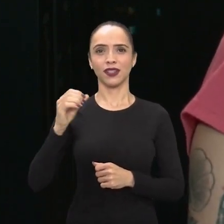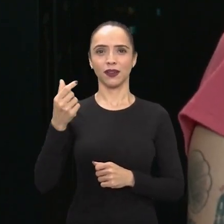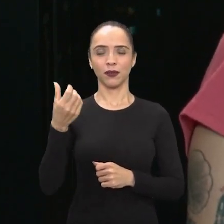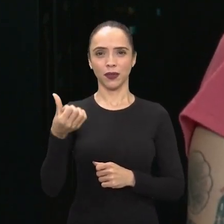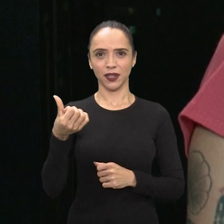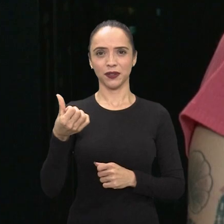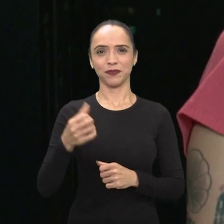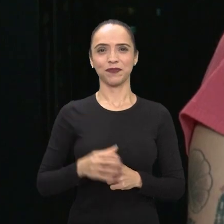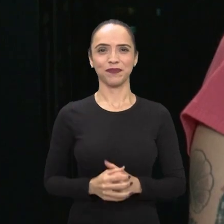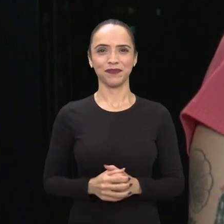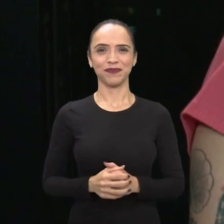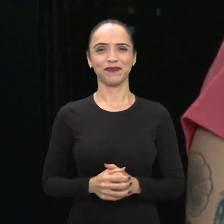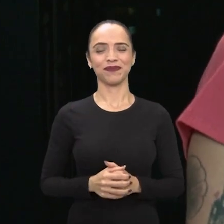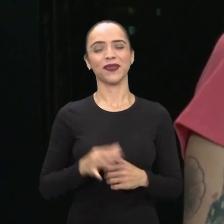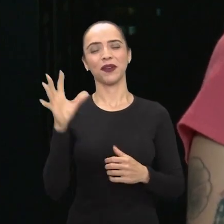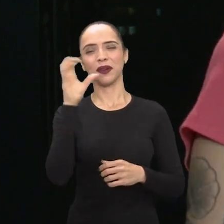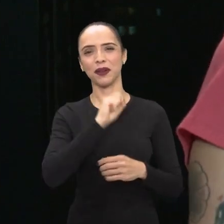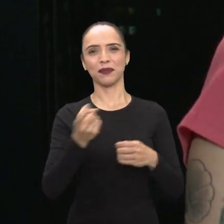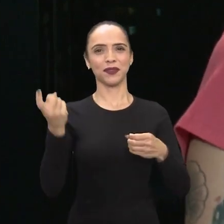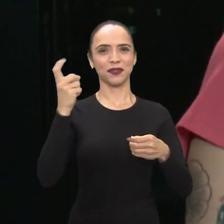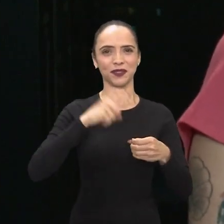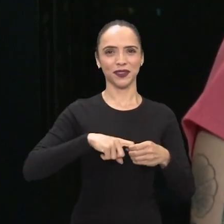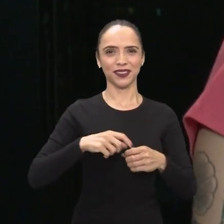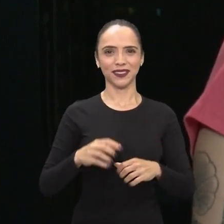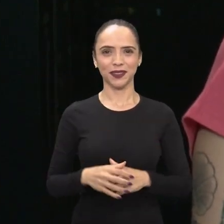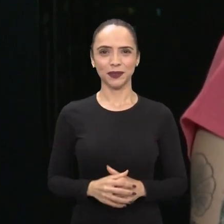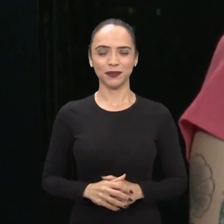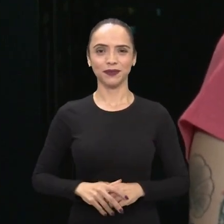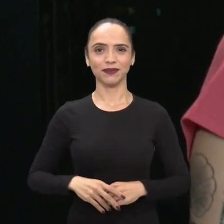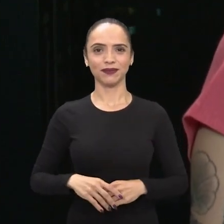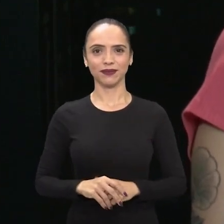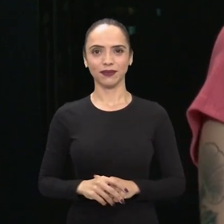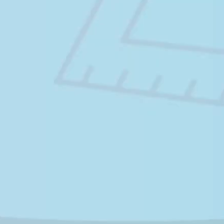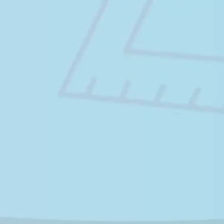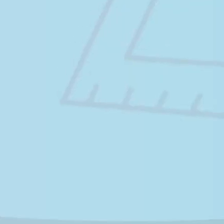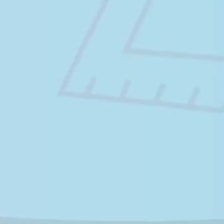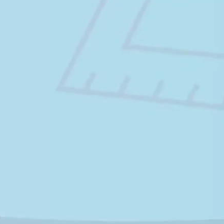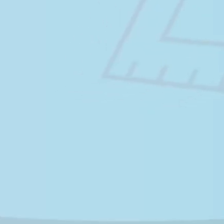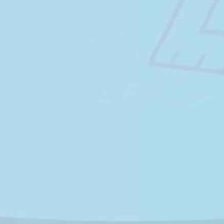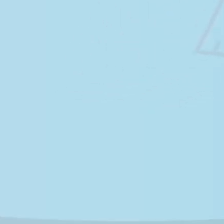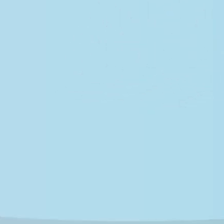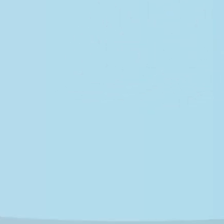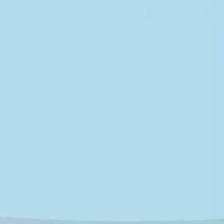1406 Agora sim rápido intervalo daqui a pouco a gente volta